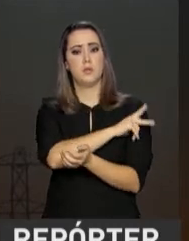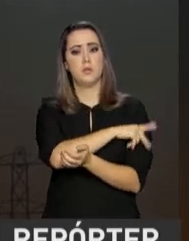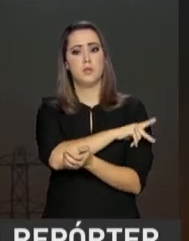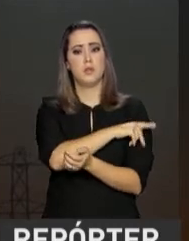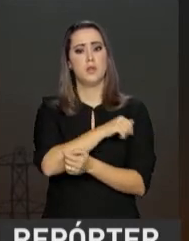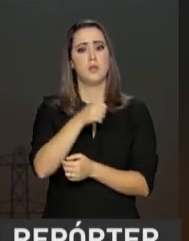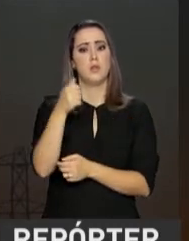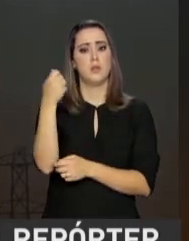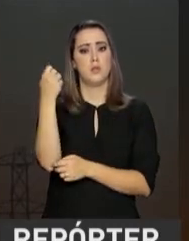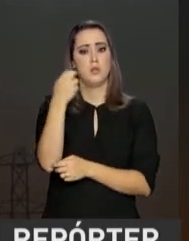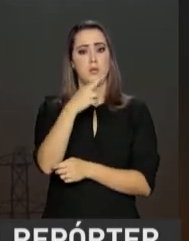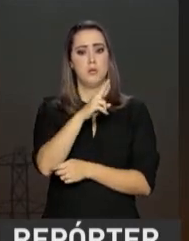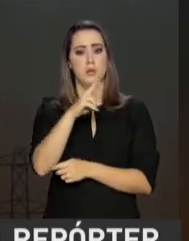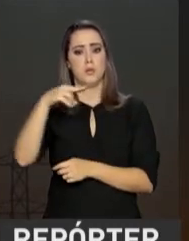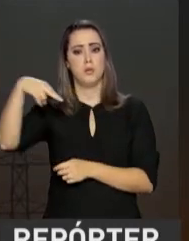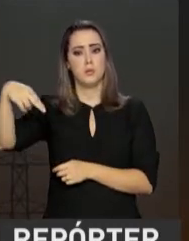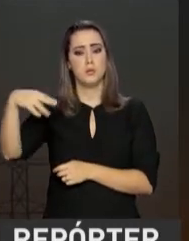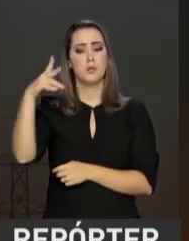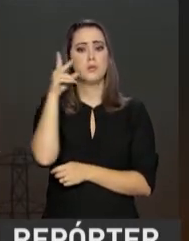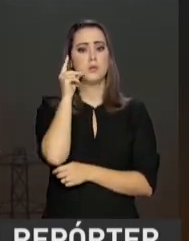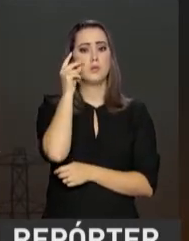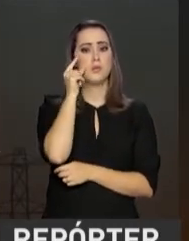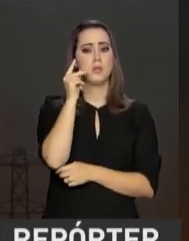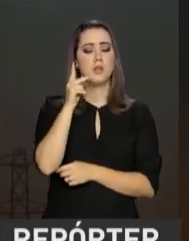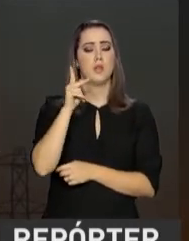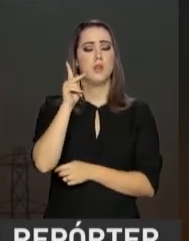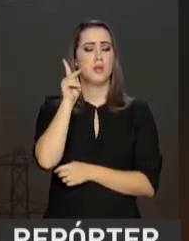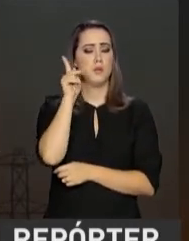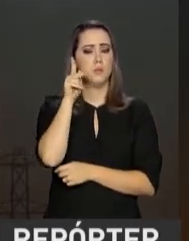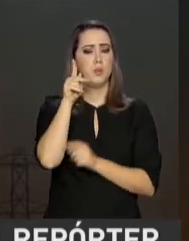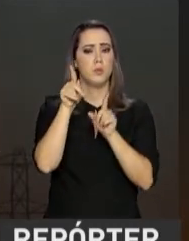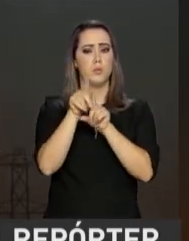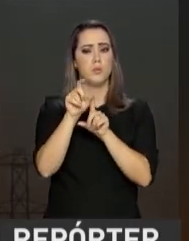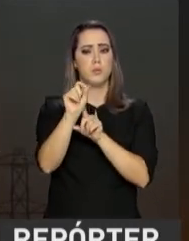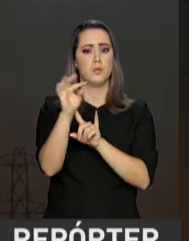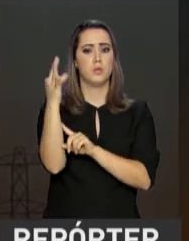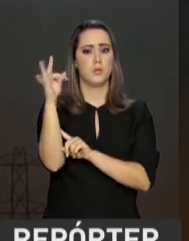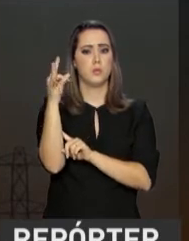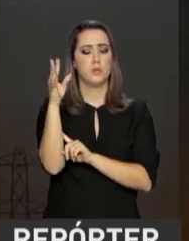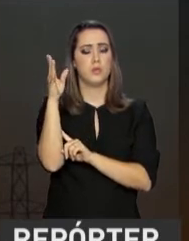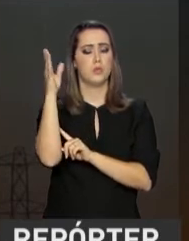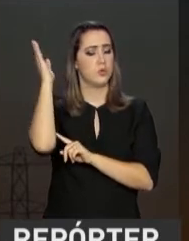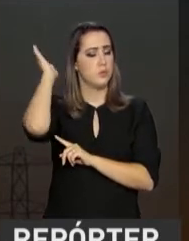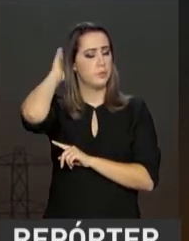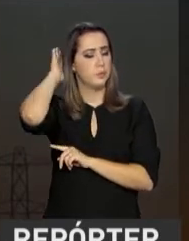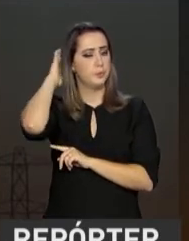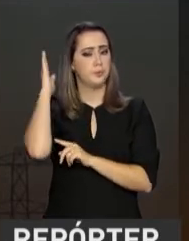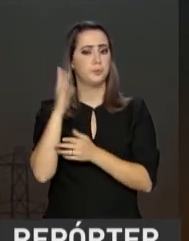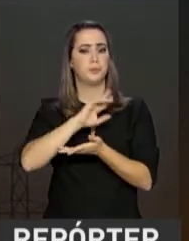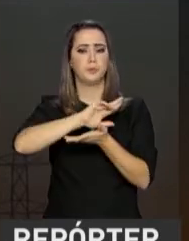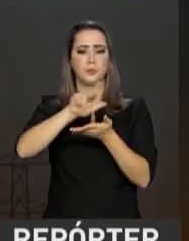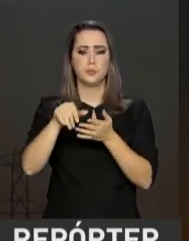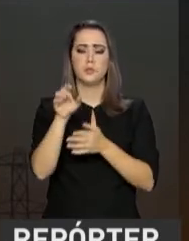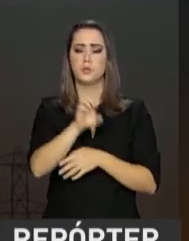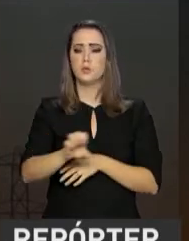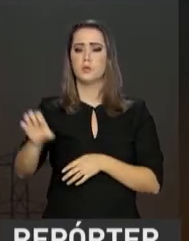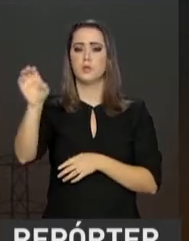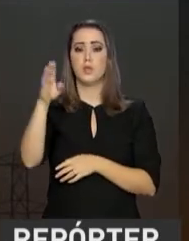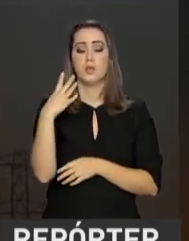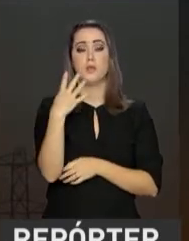Norte, Ceará, Piauí, Tocantins, Pará, Minas Gerais e Paraná. O leilão foi concorrido e